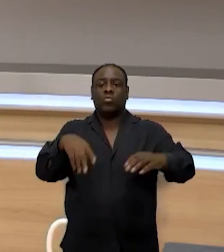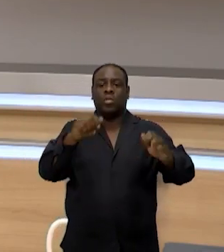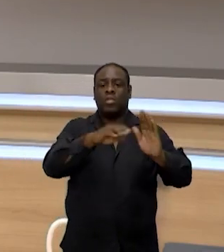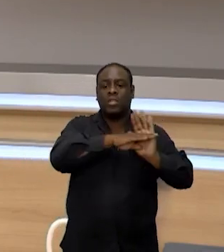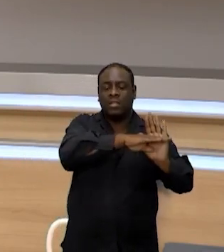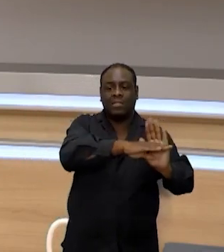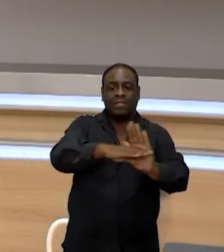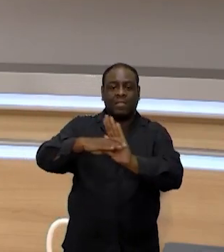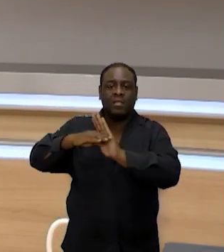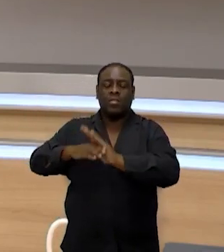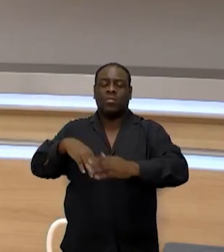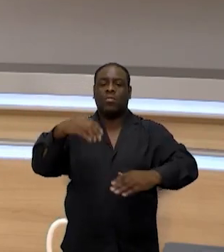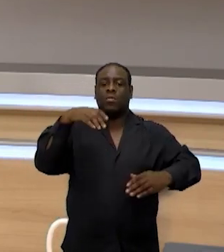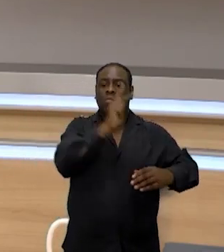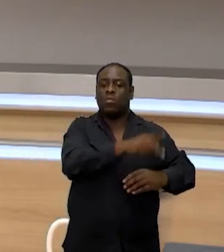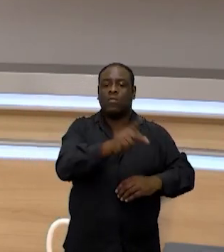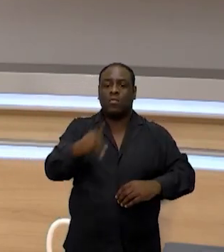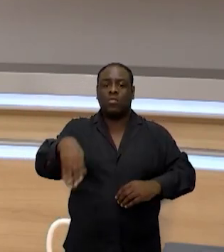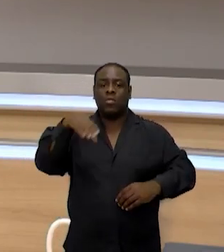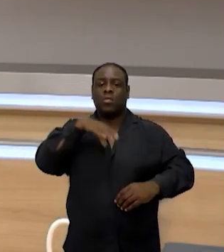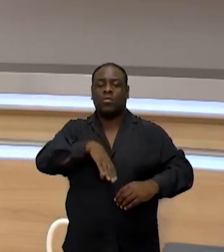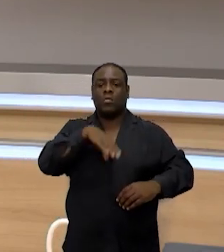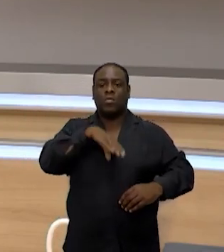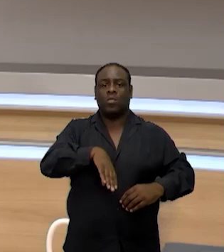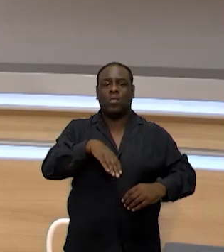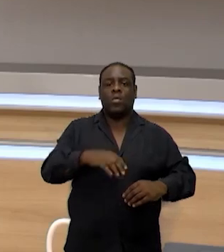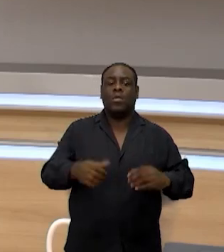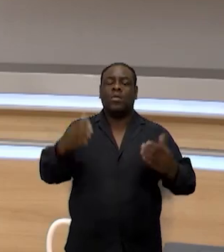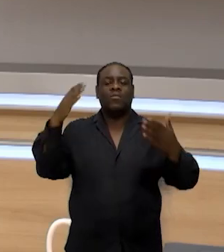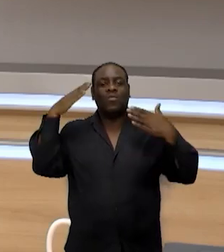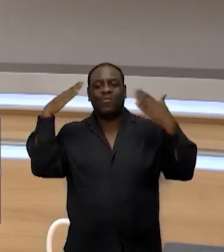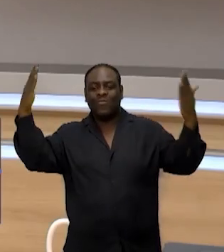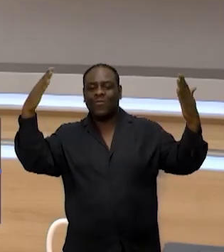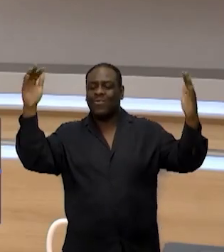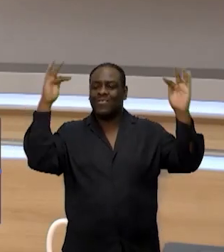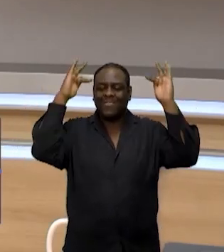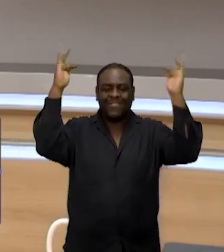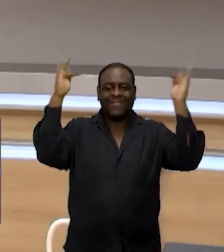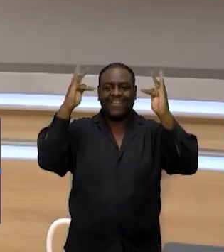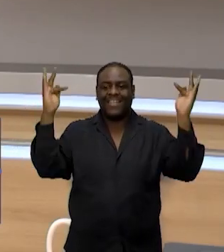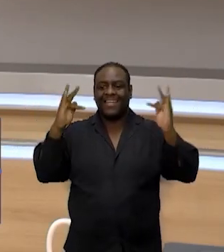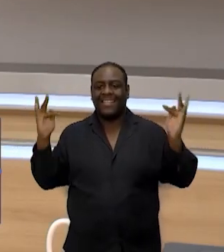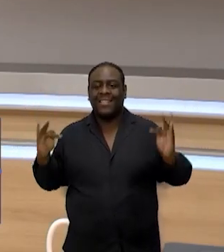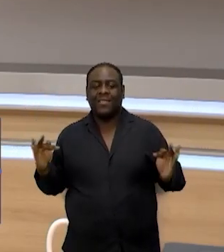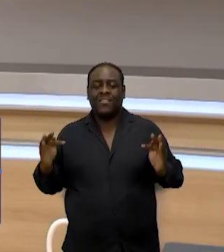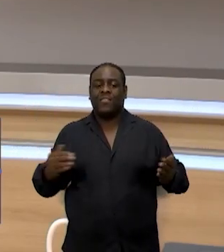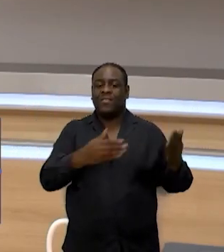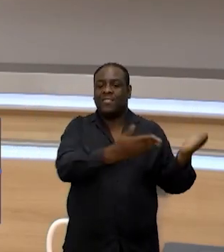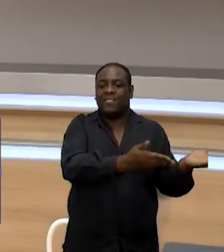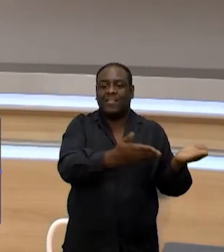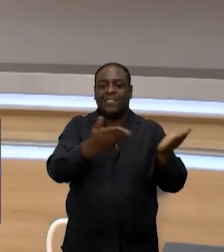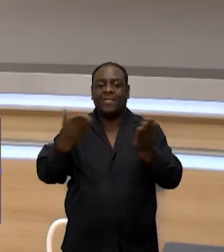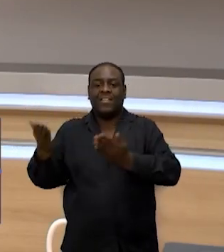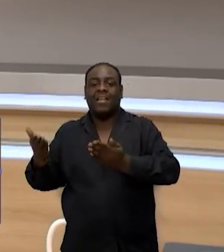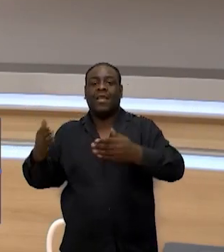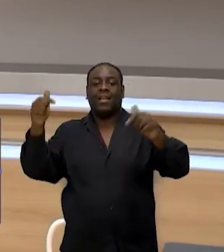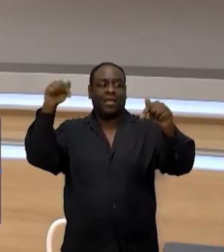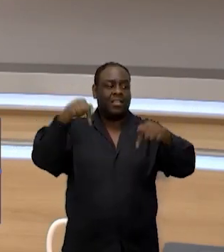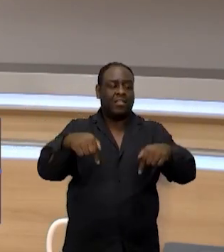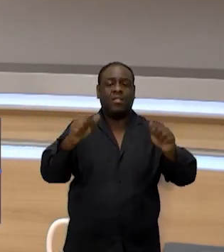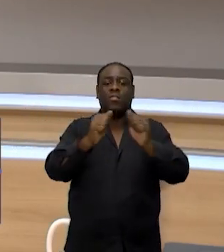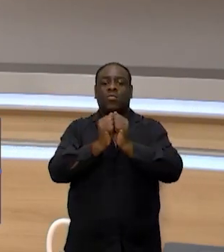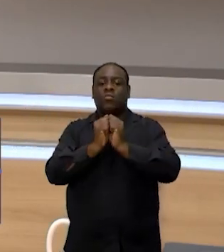Eu sou professor de língua portuguesa e neste momento vou ter muito prazer em conversar com você. Participe com calma, vai lá,